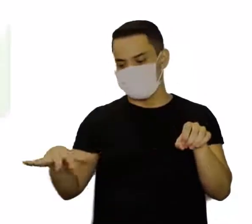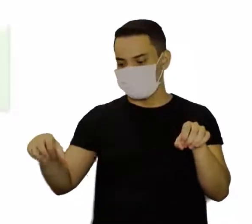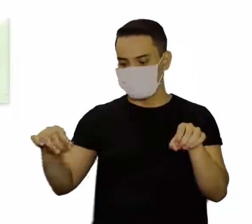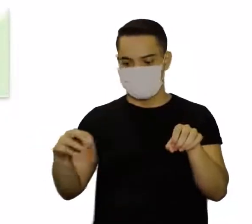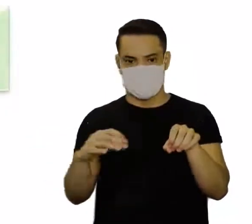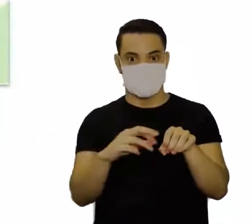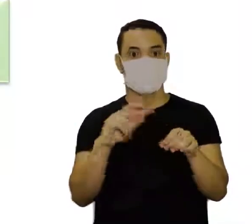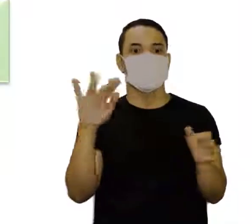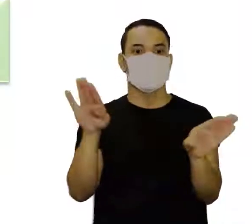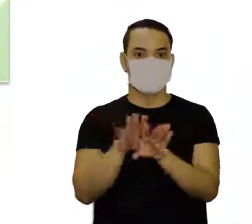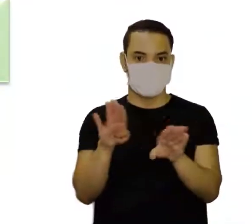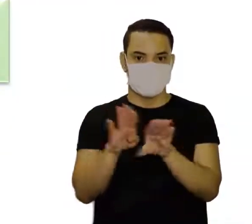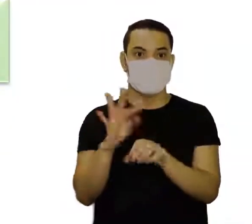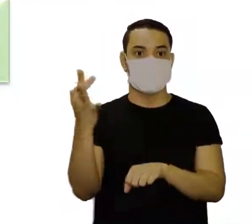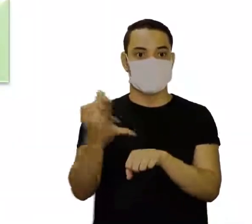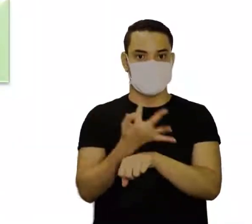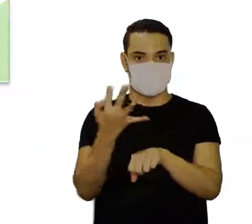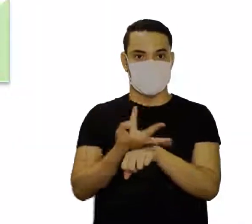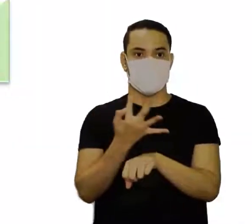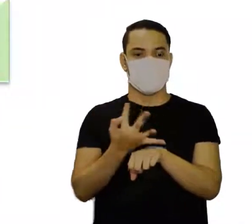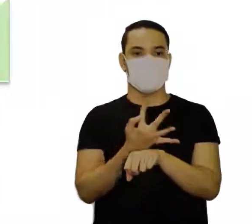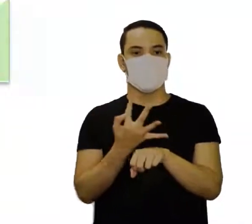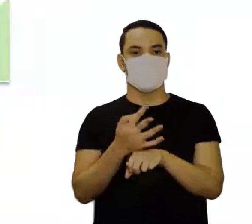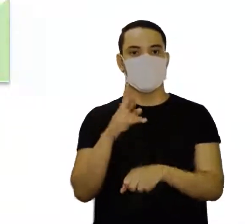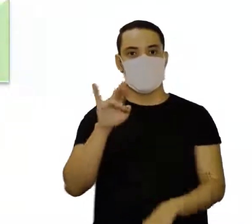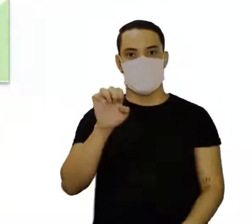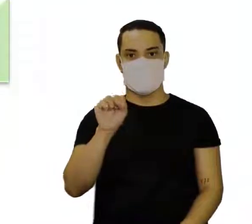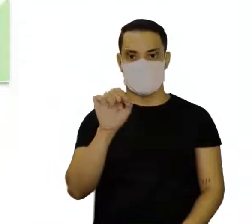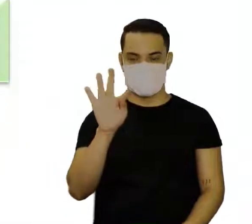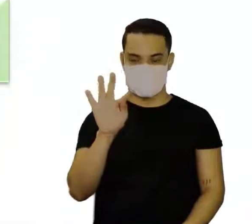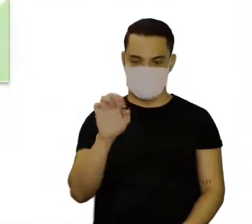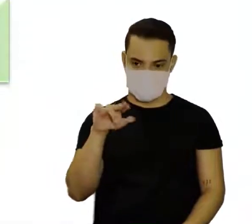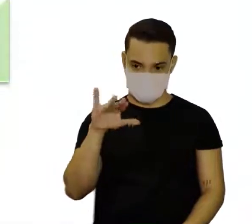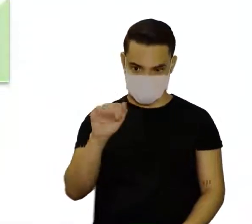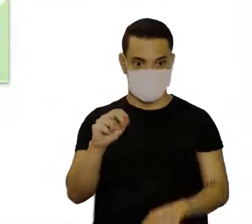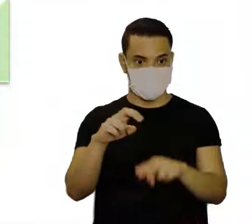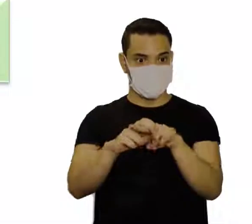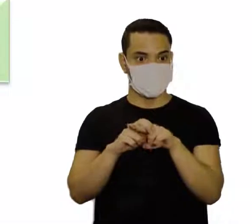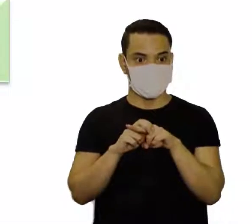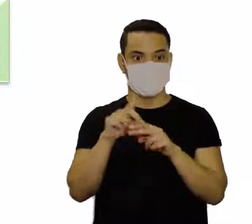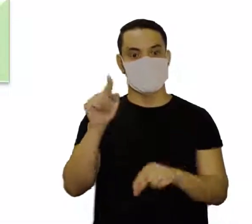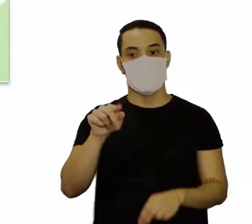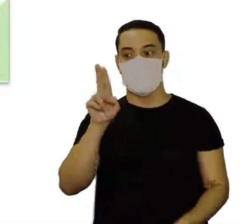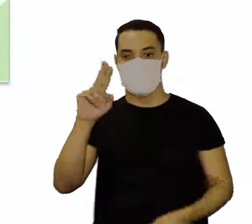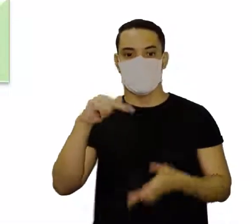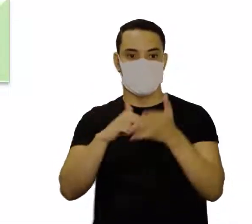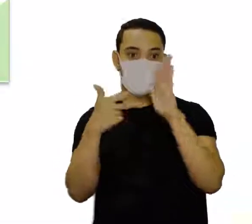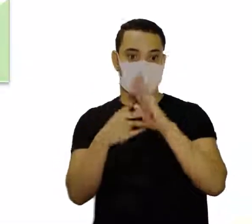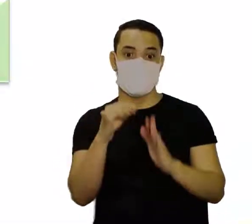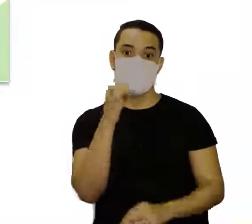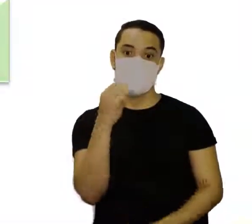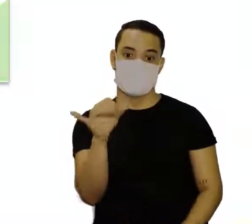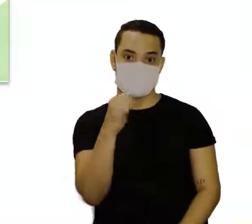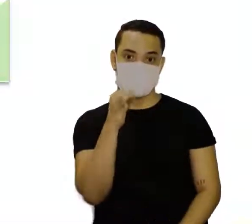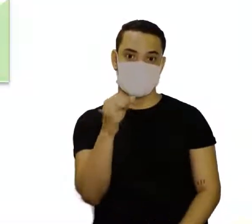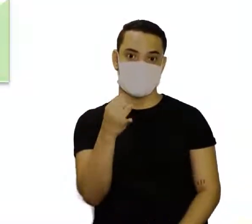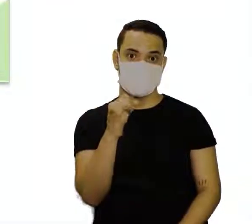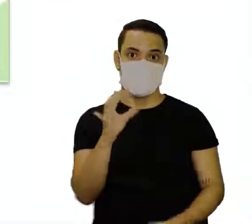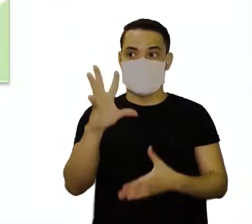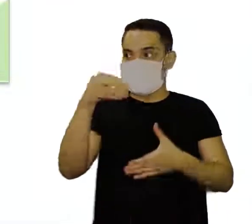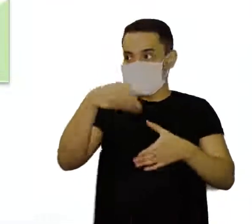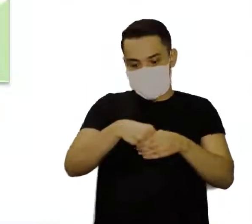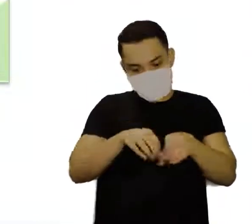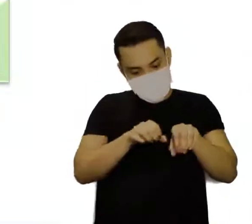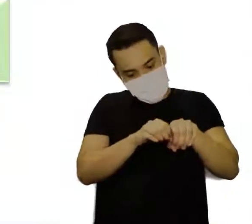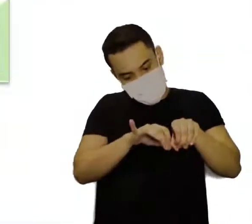de resistência, né? Então, a tensão é a energia com que sai da carga, né, que você está